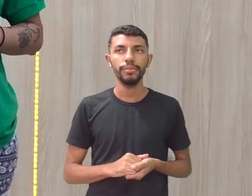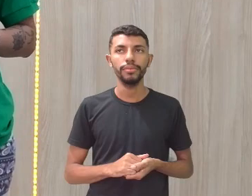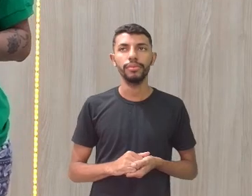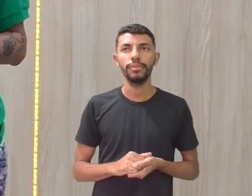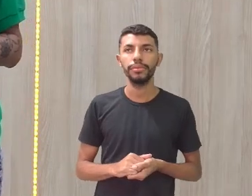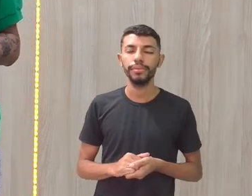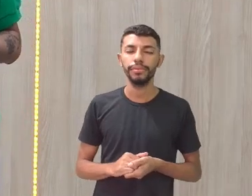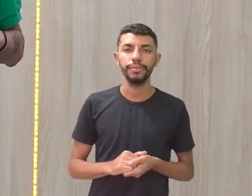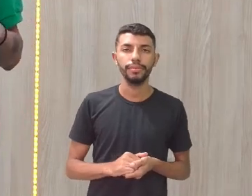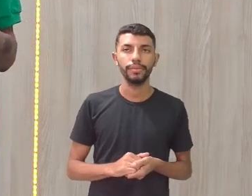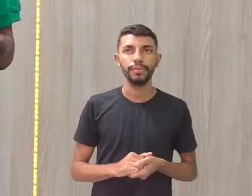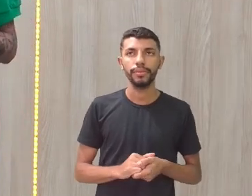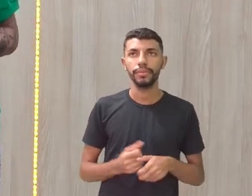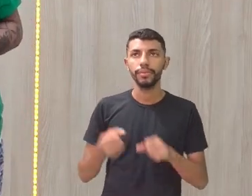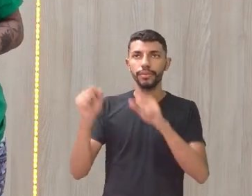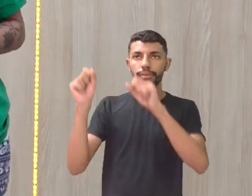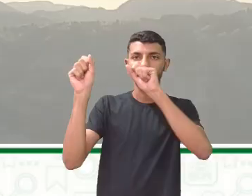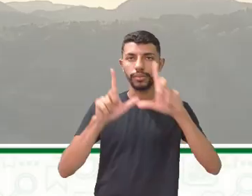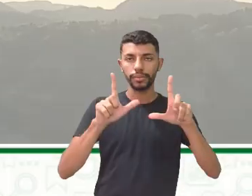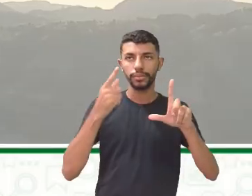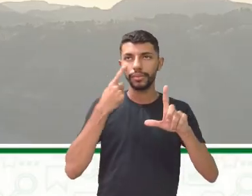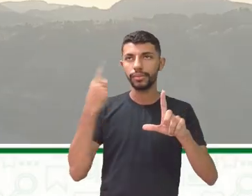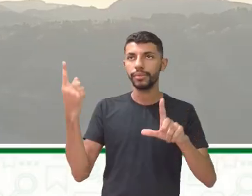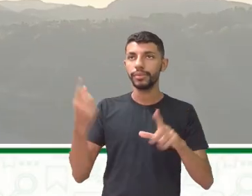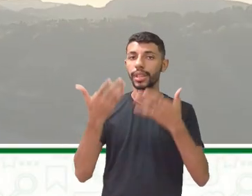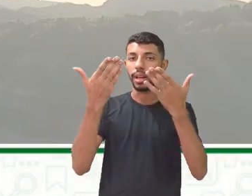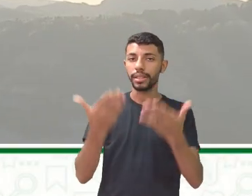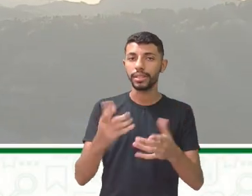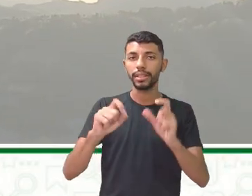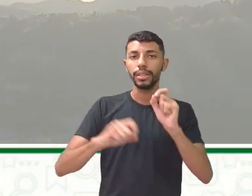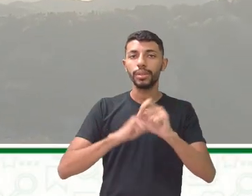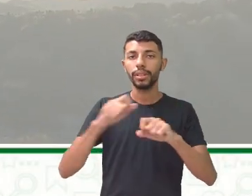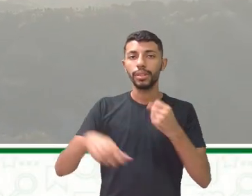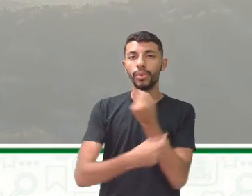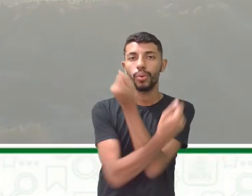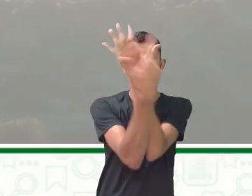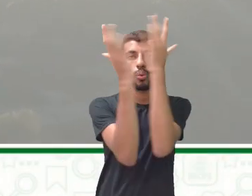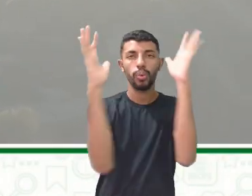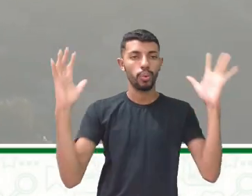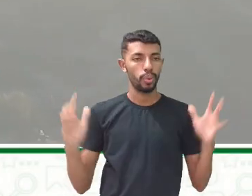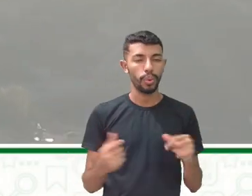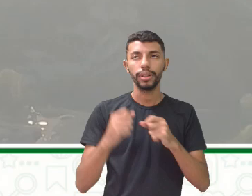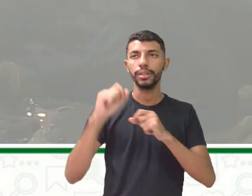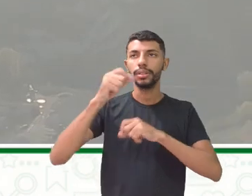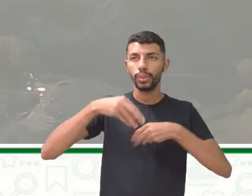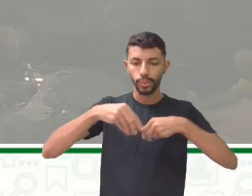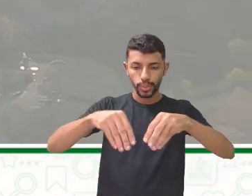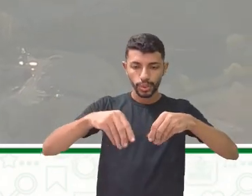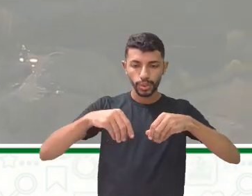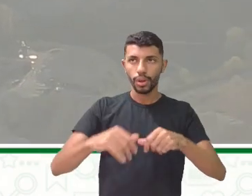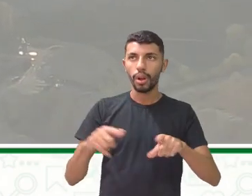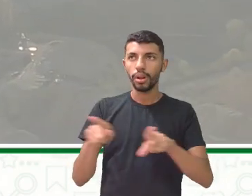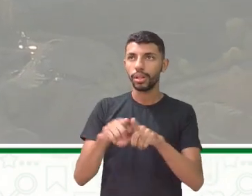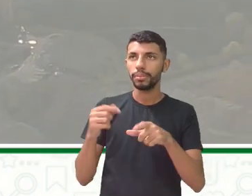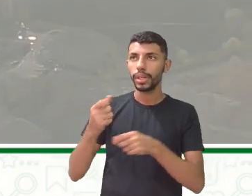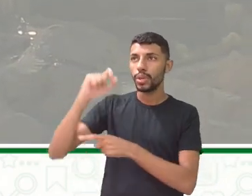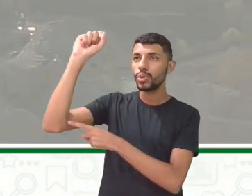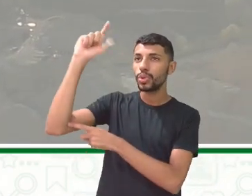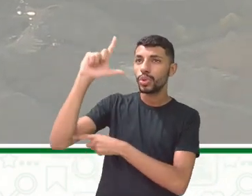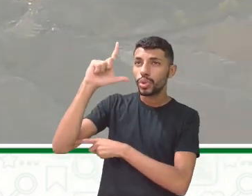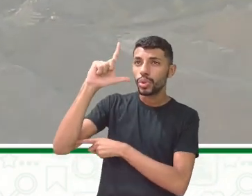Vamos ver aqui o próximo slide. Dessa forma, as florestas, o solo, a energia solar,